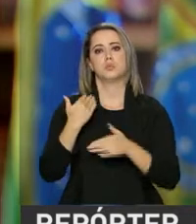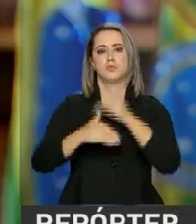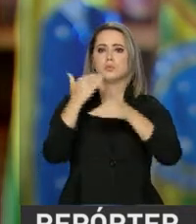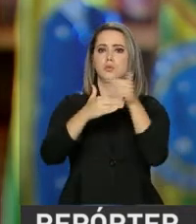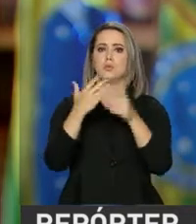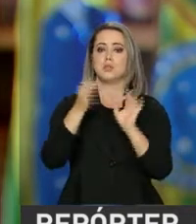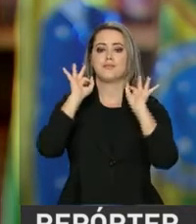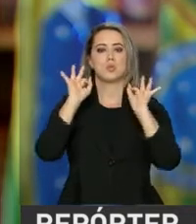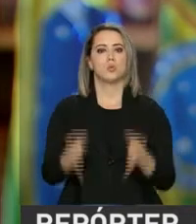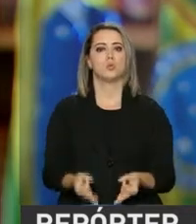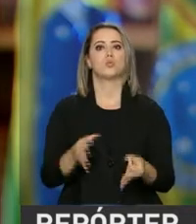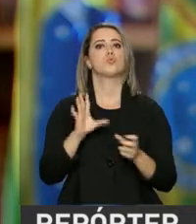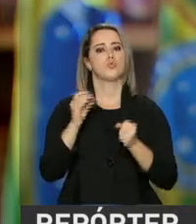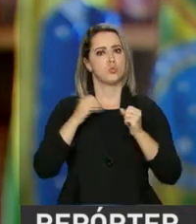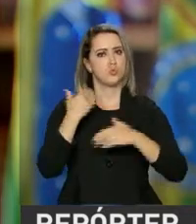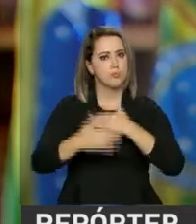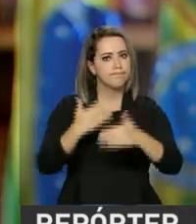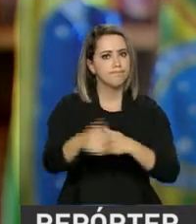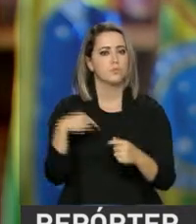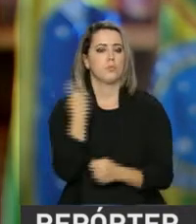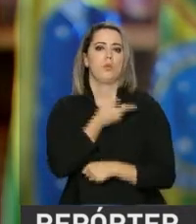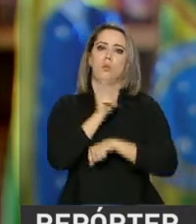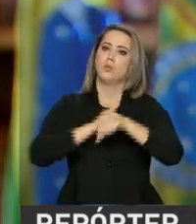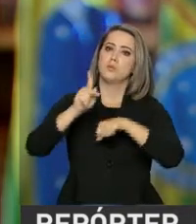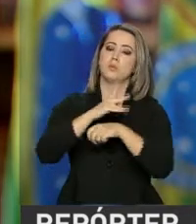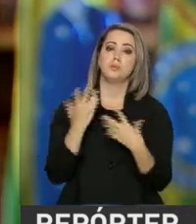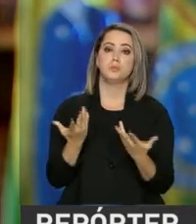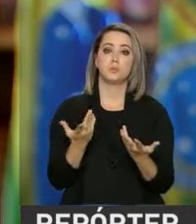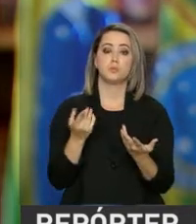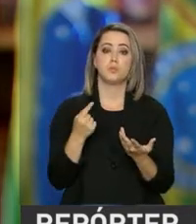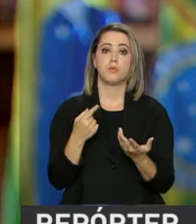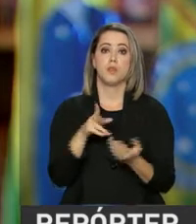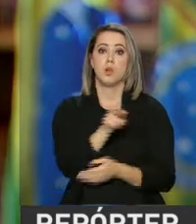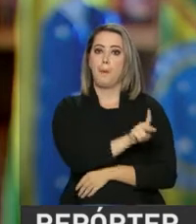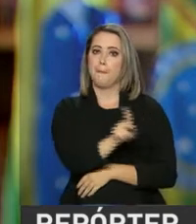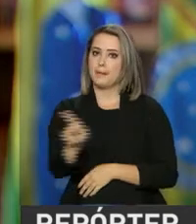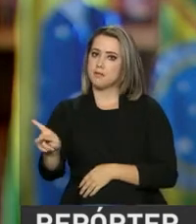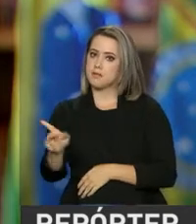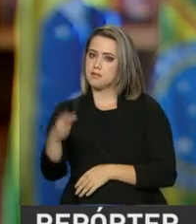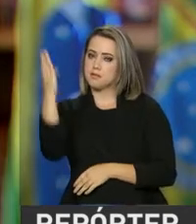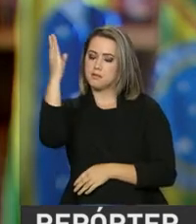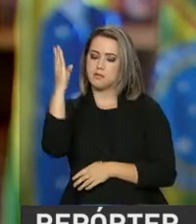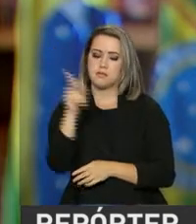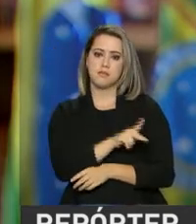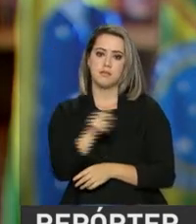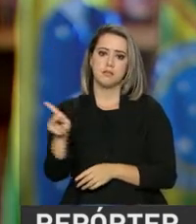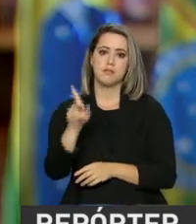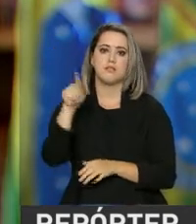justo e sustentável em nosso país a presidência que busca ser